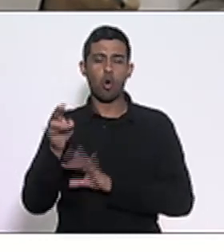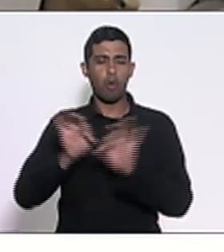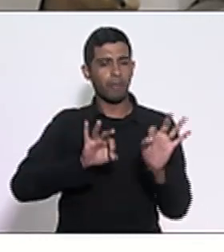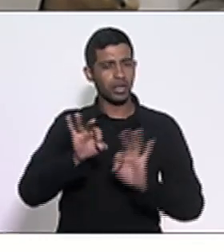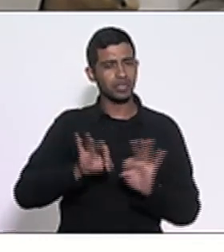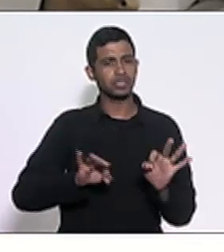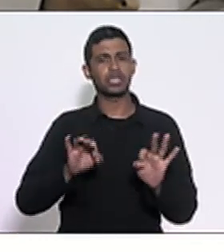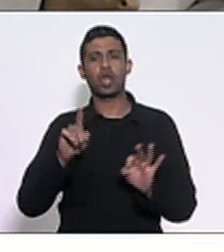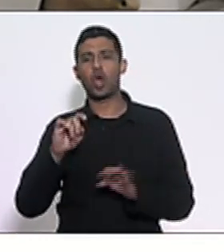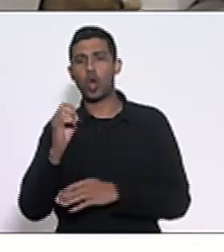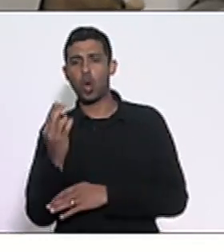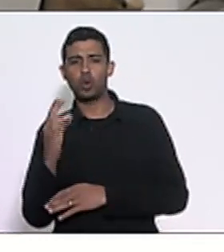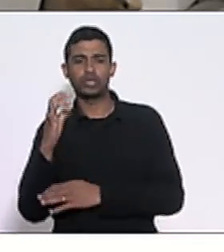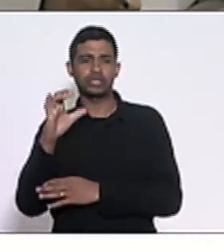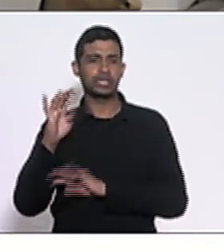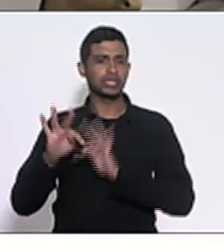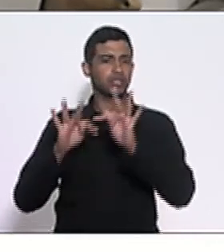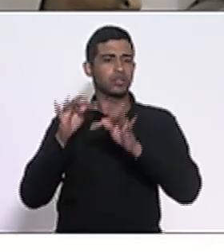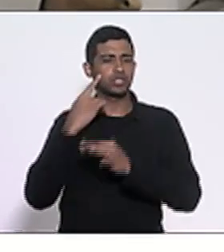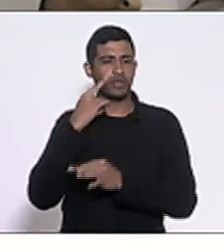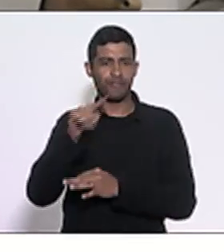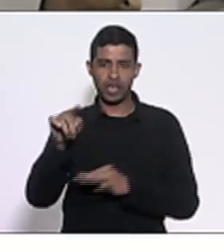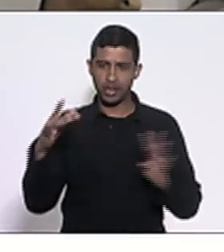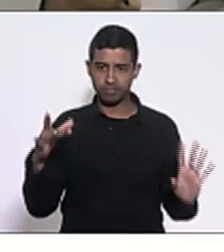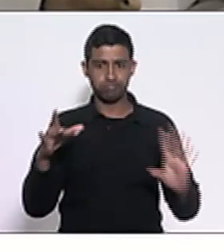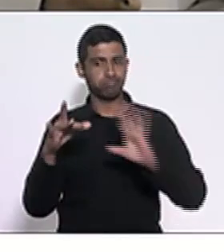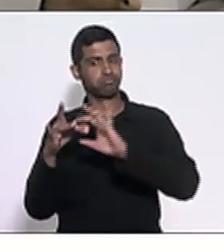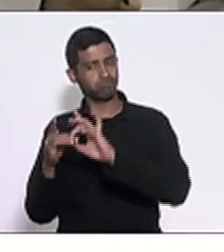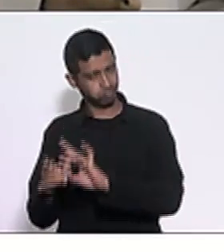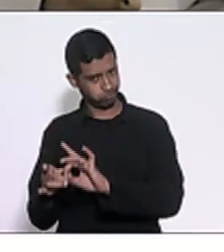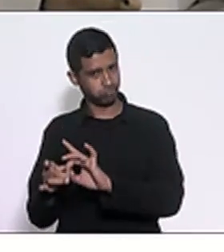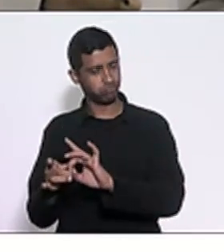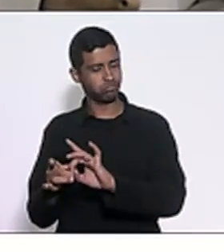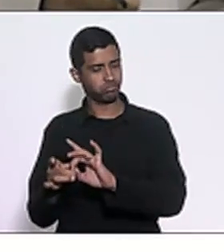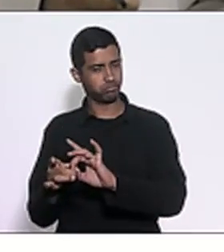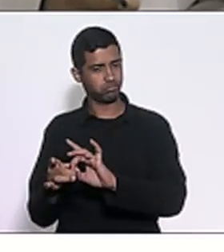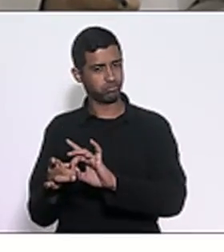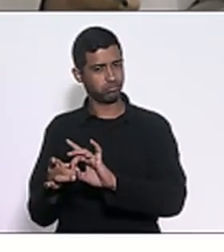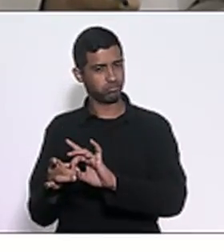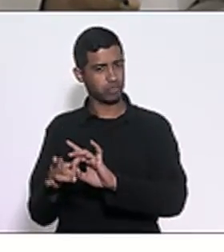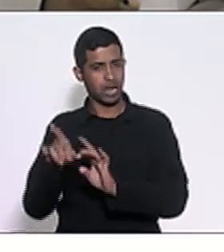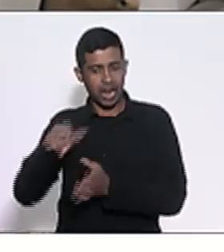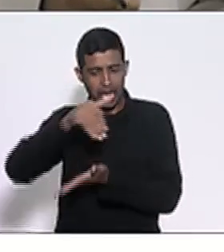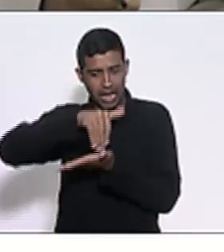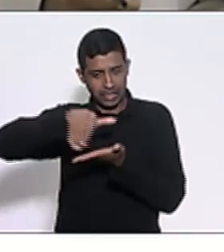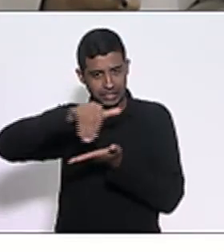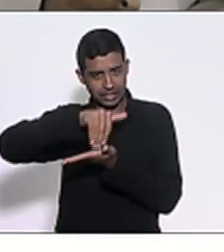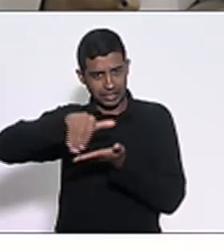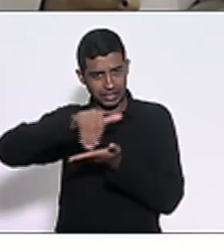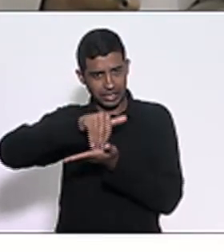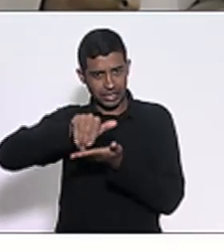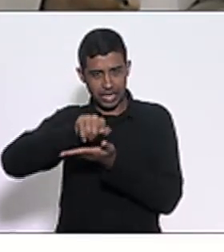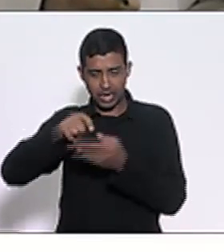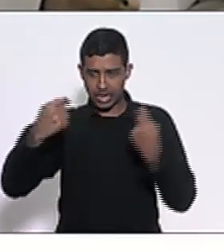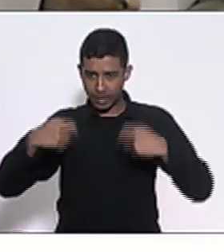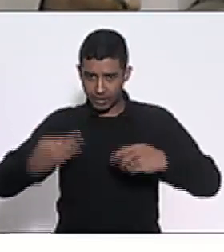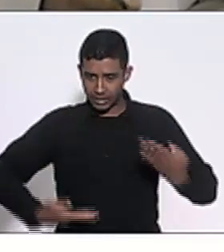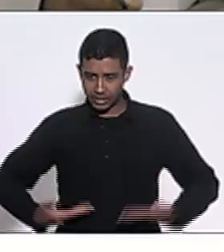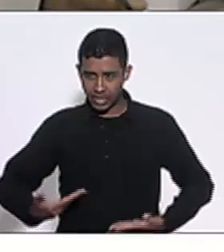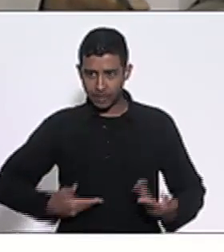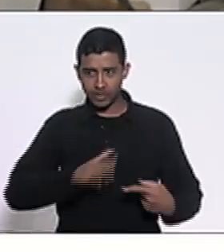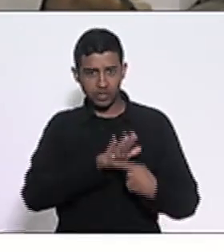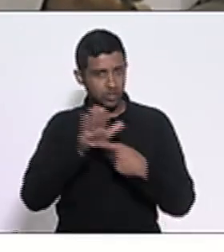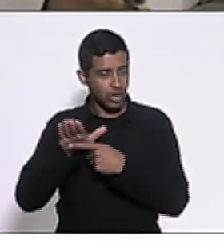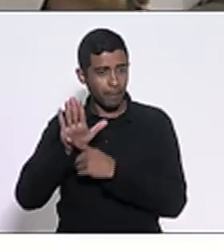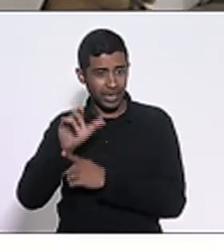para Ciência e Tecnologia, ele está vinculado a uma determinada secretaria que ele deveria estar prestando serviço. Então, se ele fica na